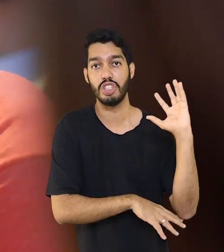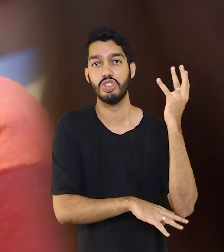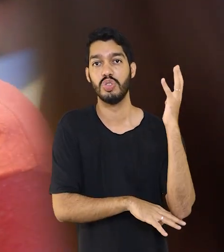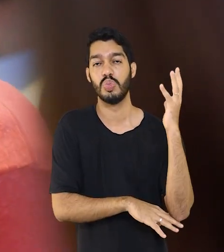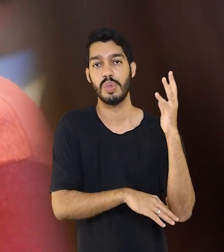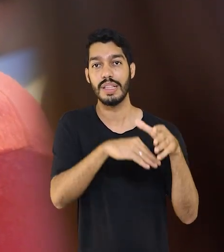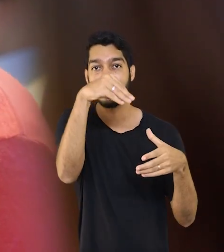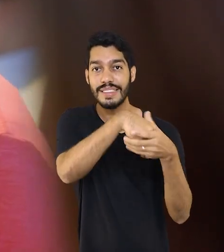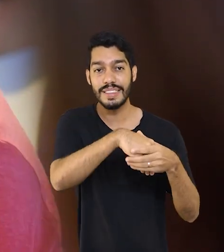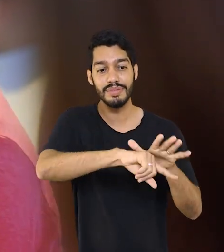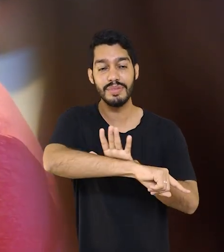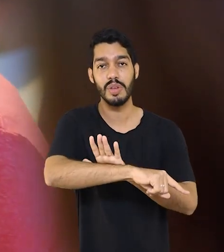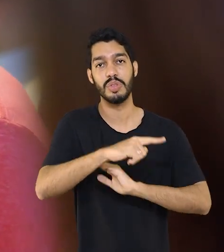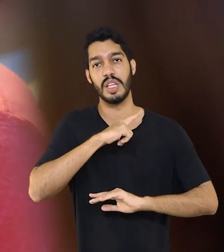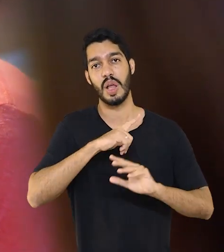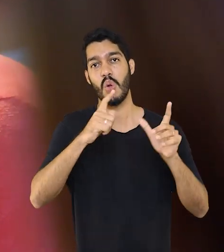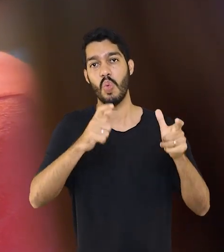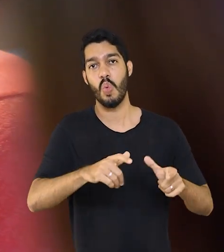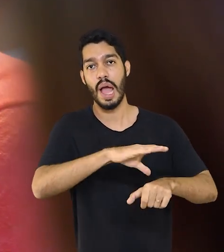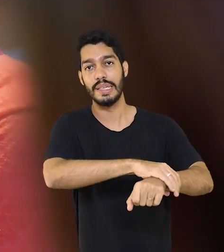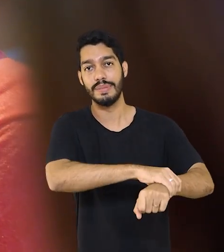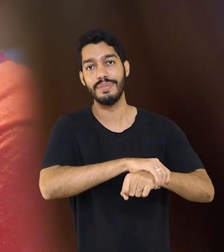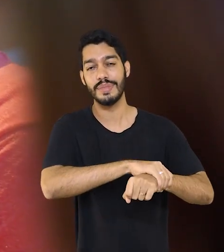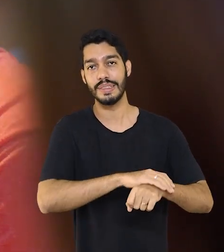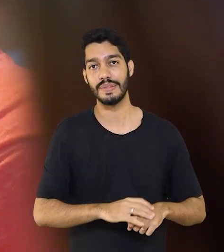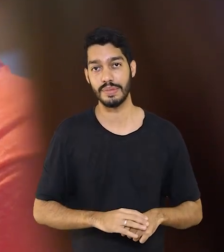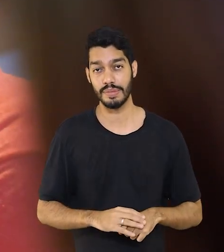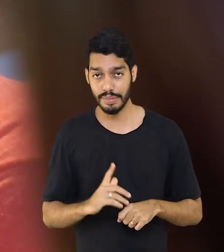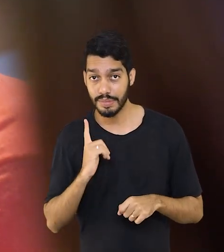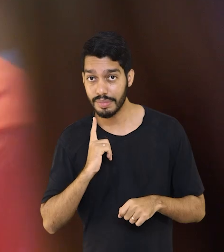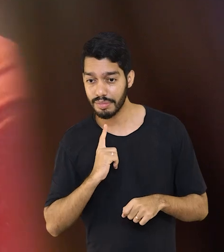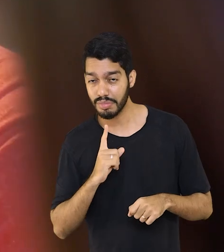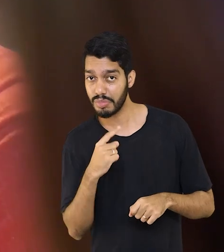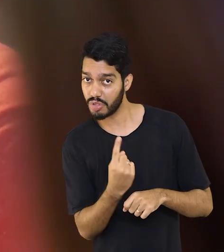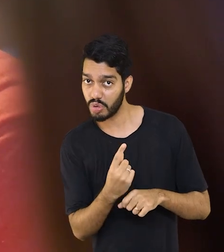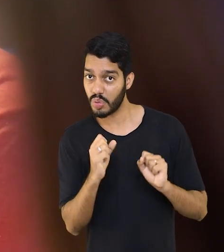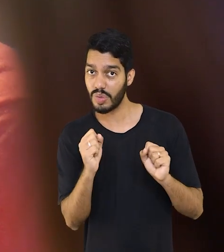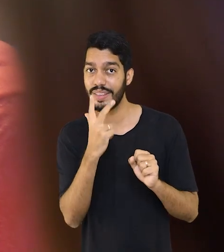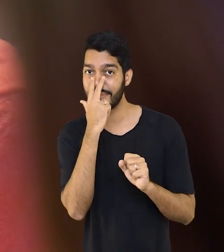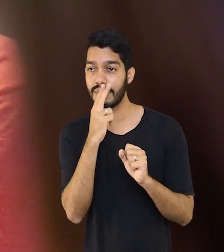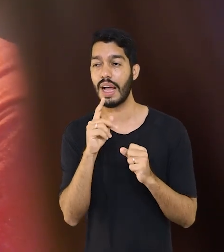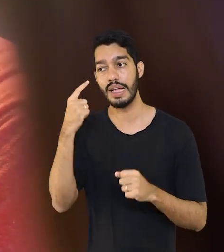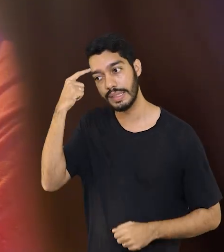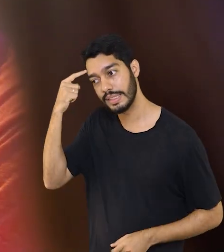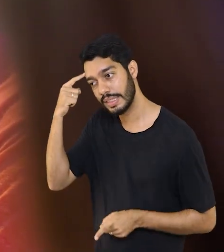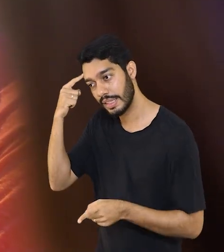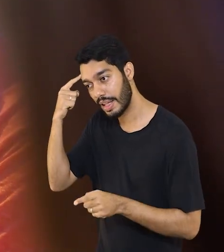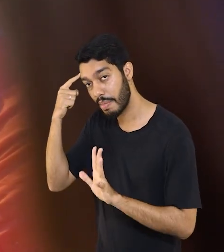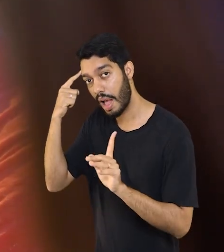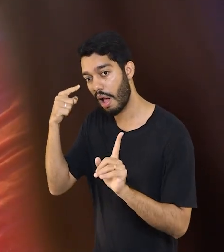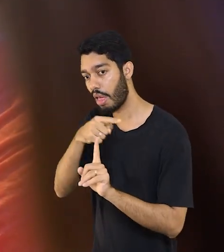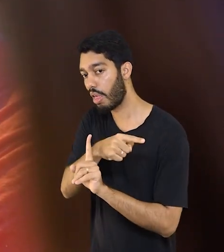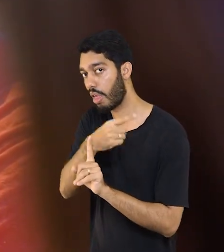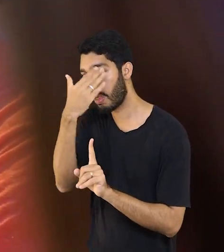é da natureza, em geral, em áreas que são protegidas. Então, esse contraponto, será que a gente não está na contramão, de repente, pensando